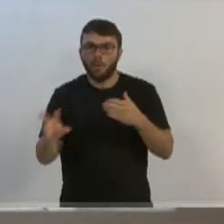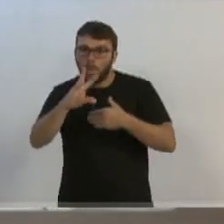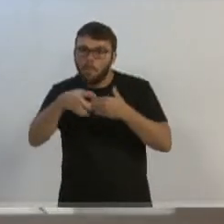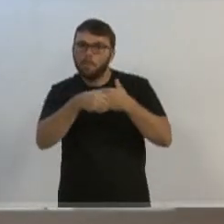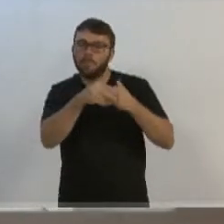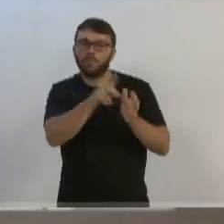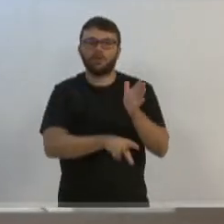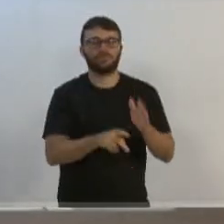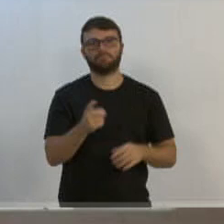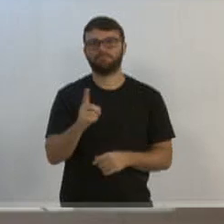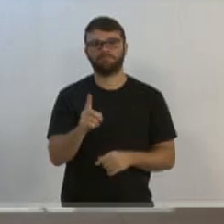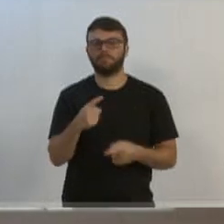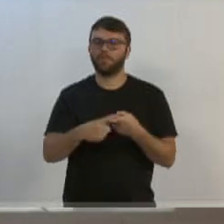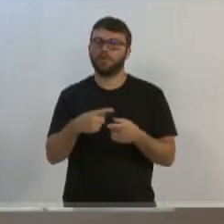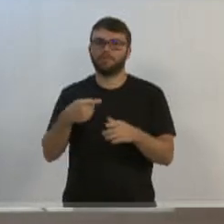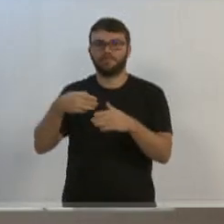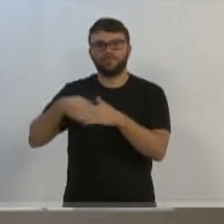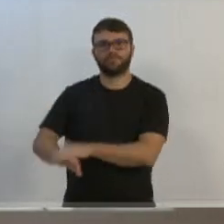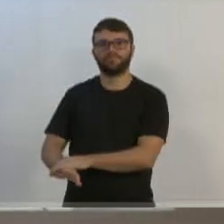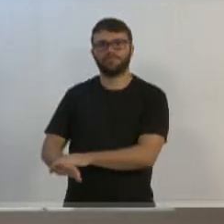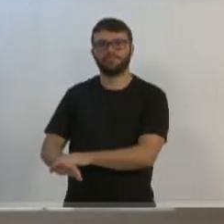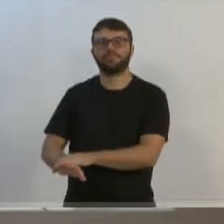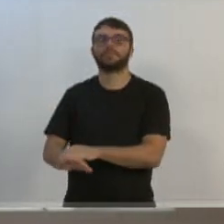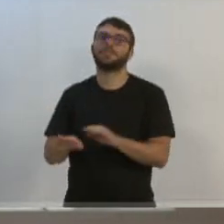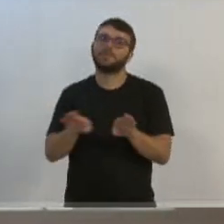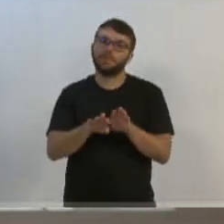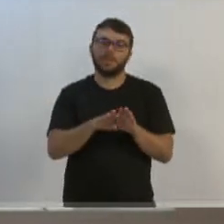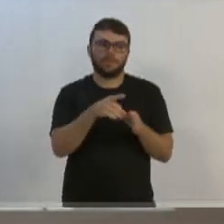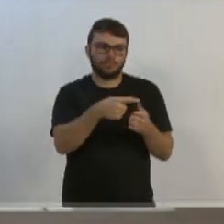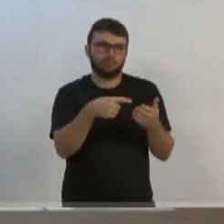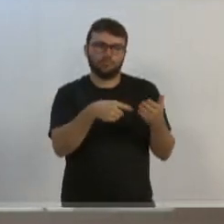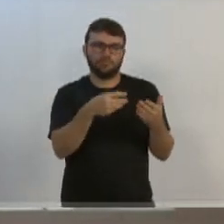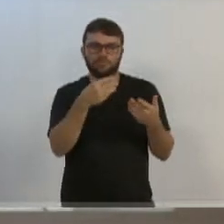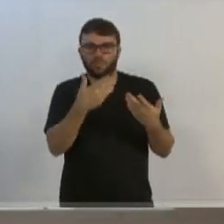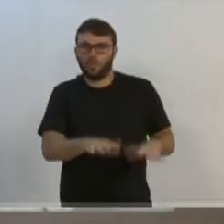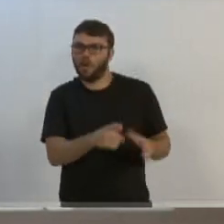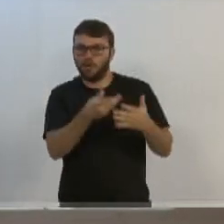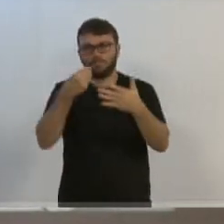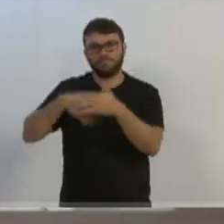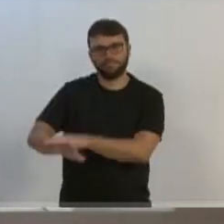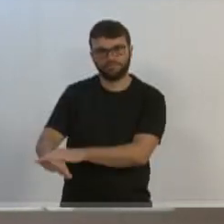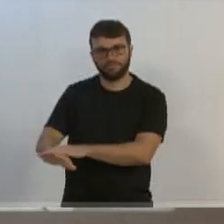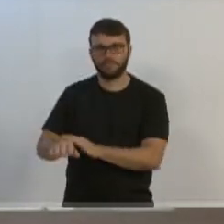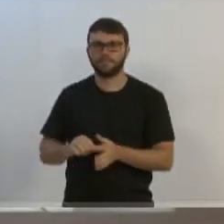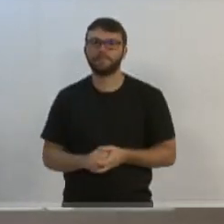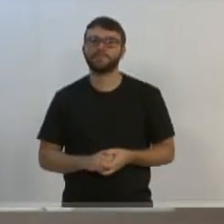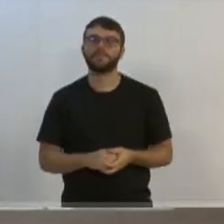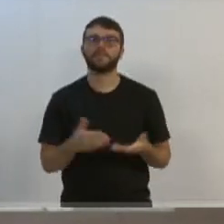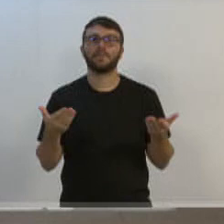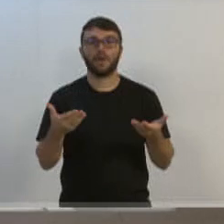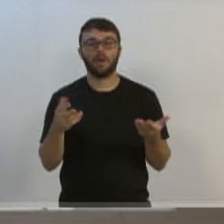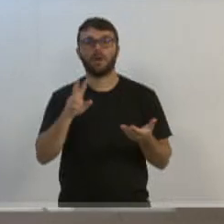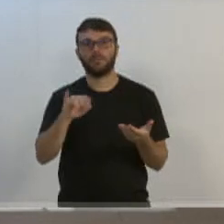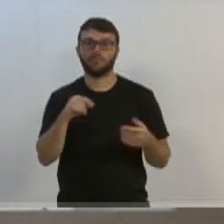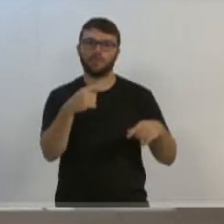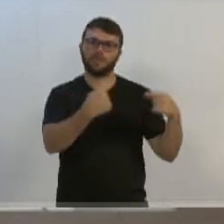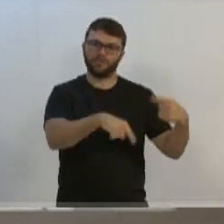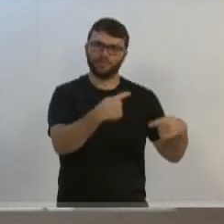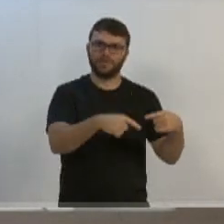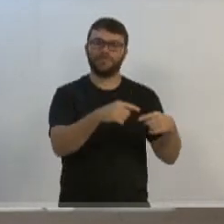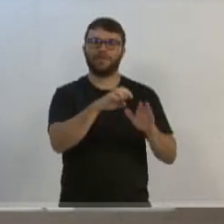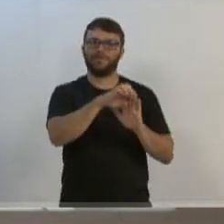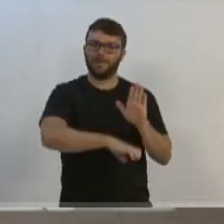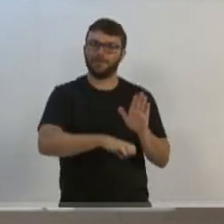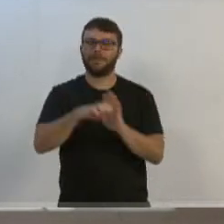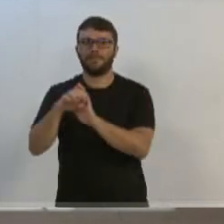rejeitada. E além de rejeitada, colocada também no arquivo. Na sequência agora, que a gente fez a discussão das 2